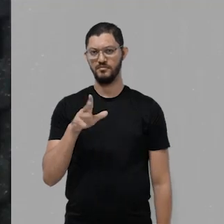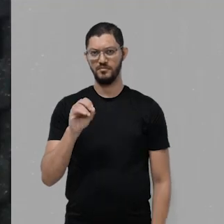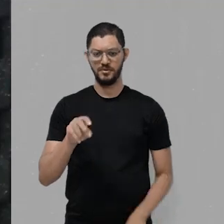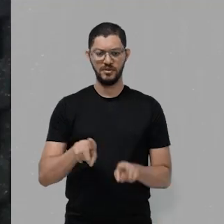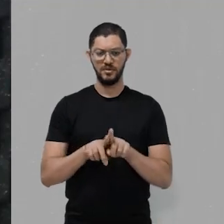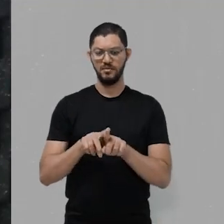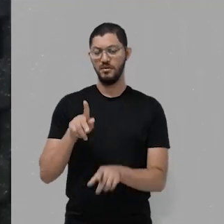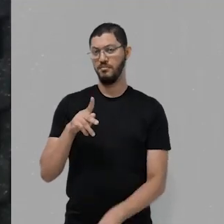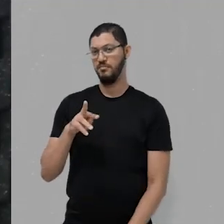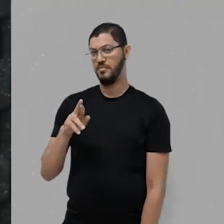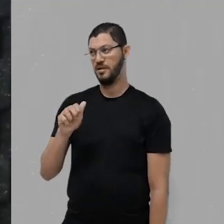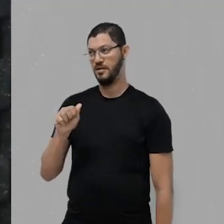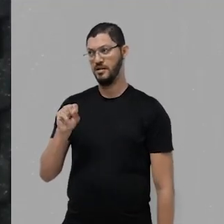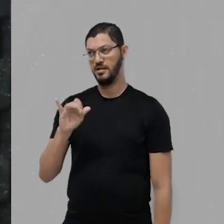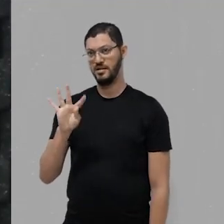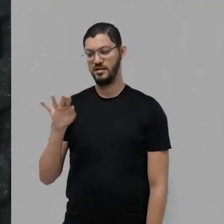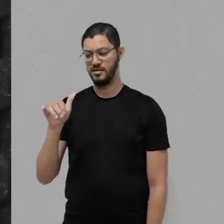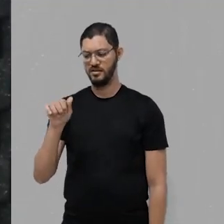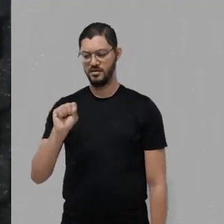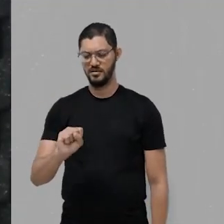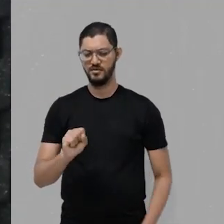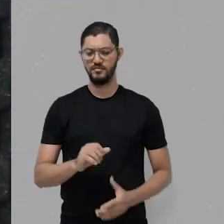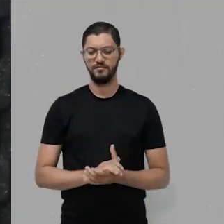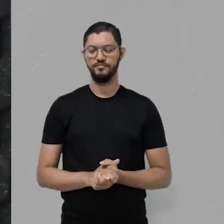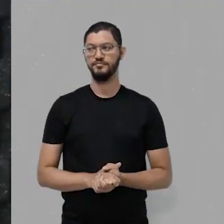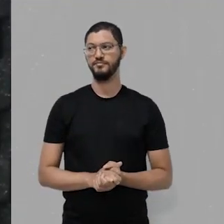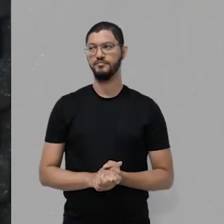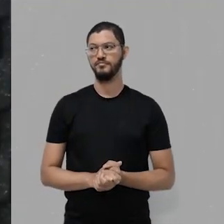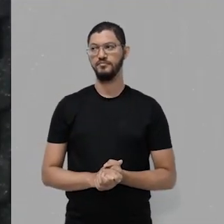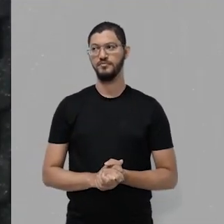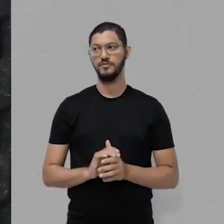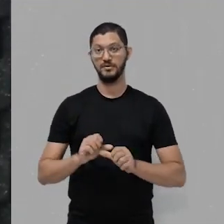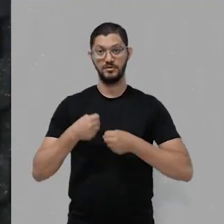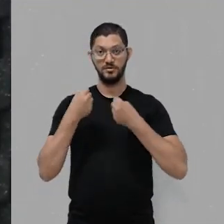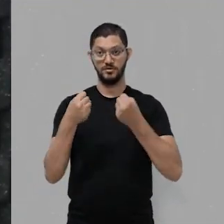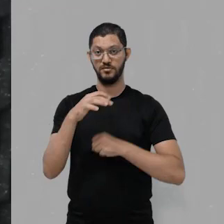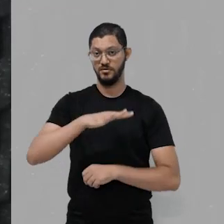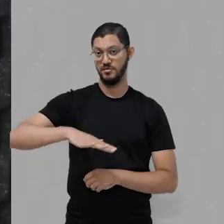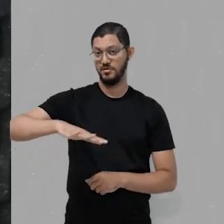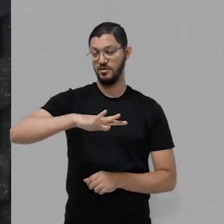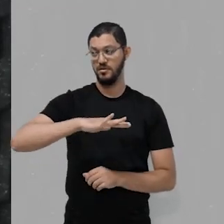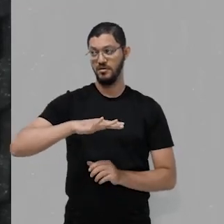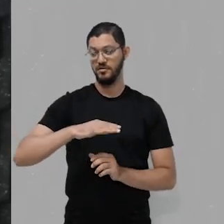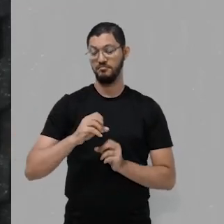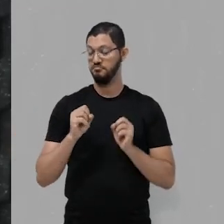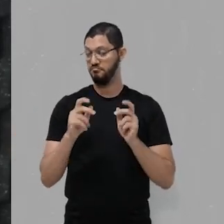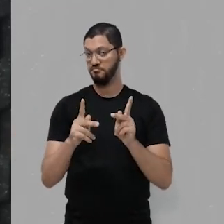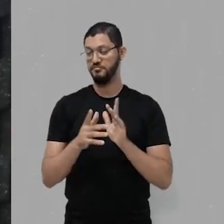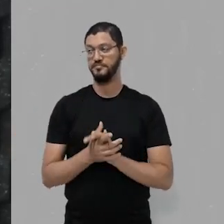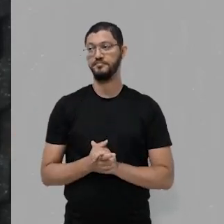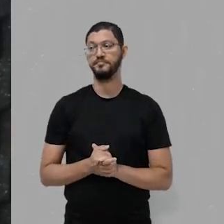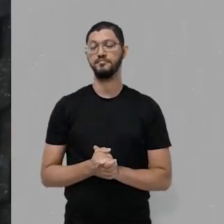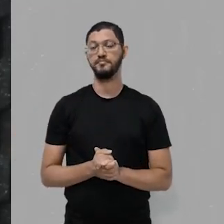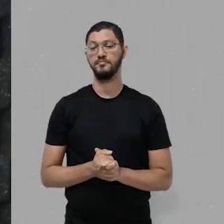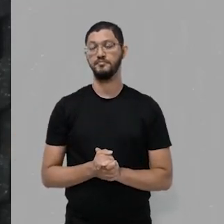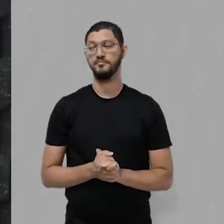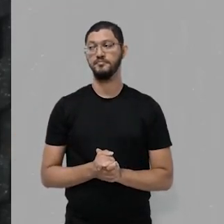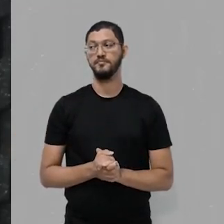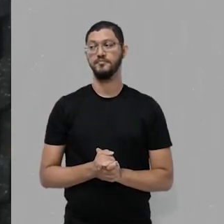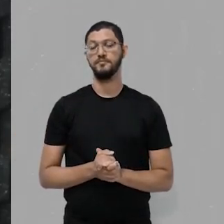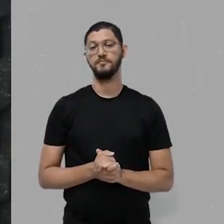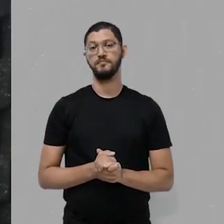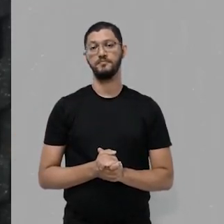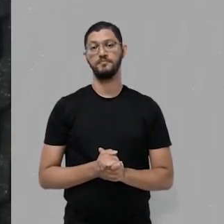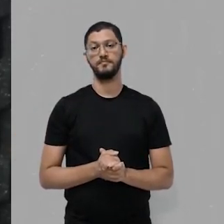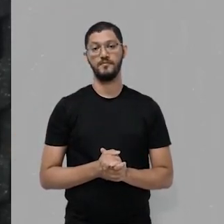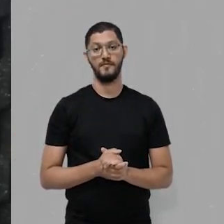parasitismo. Isso é o que a gente chama de a resistência do meio, ok? Então,